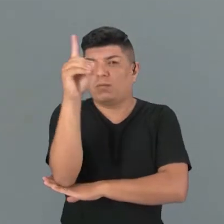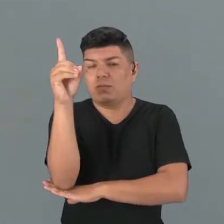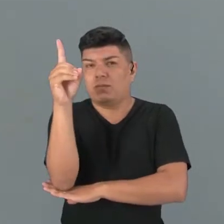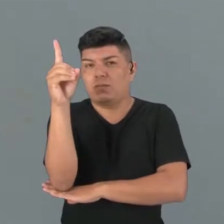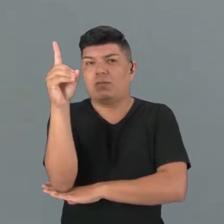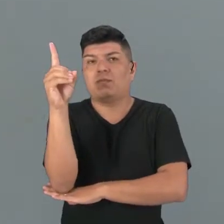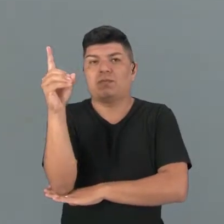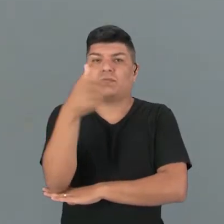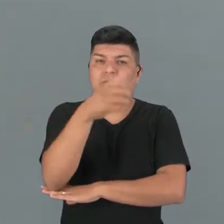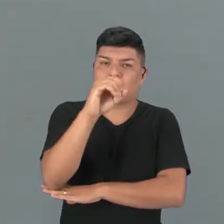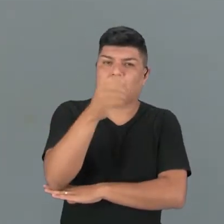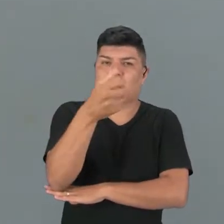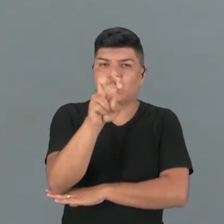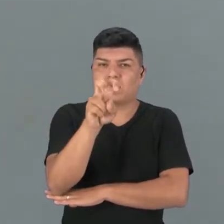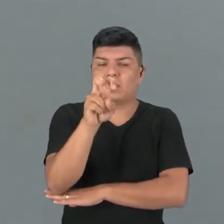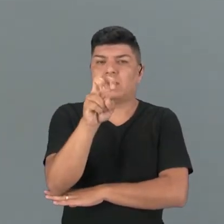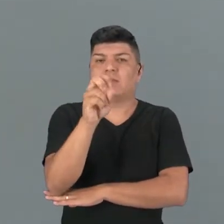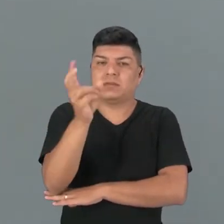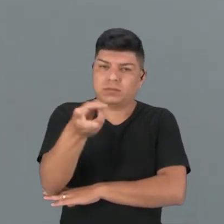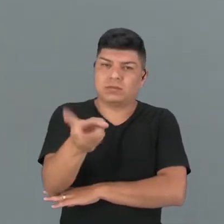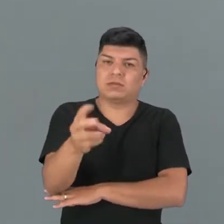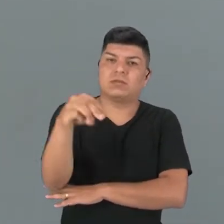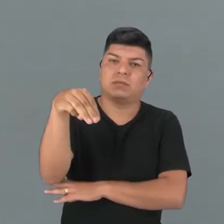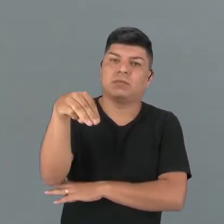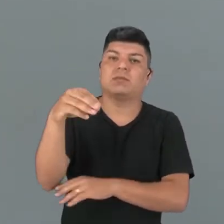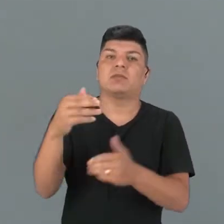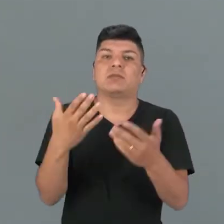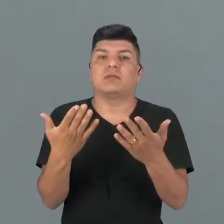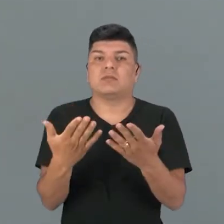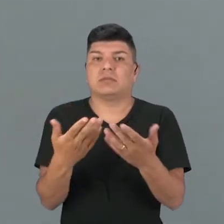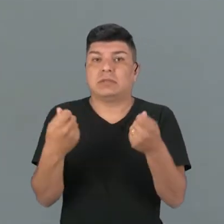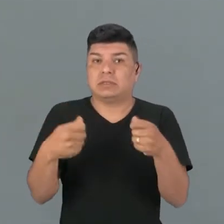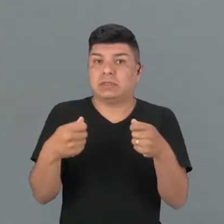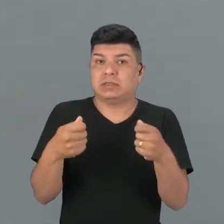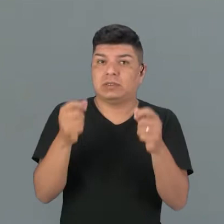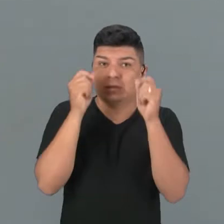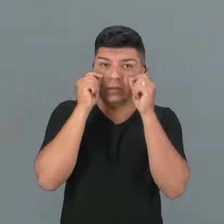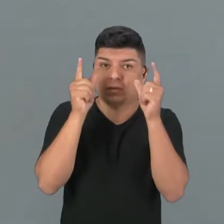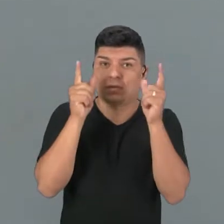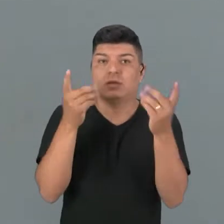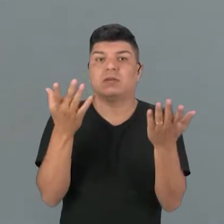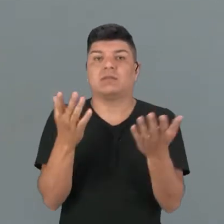10 minutos, 15 minutos e assim por diante. A gente tem que prestar atenção também